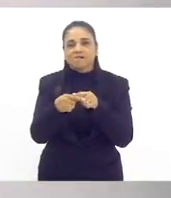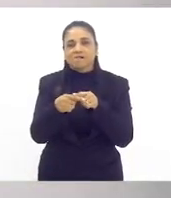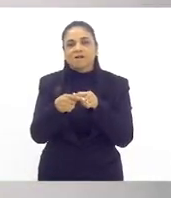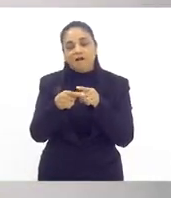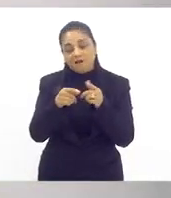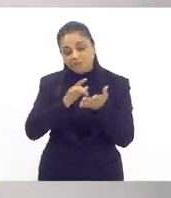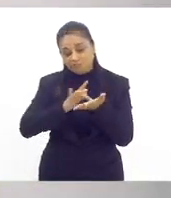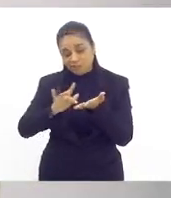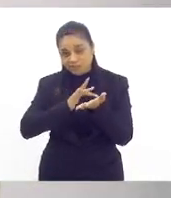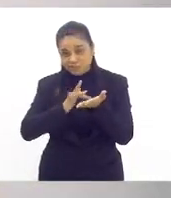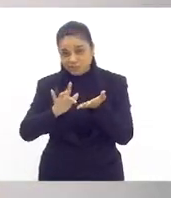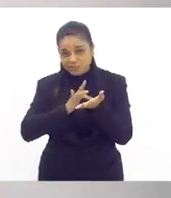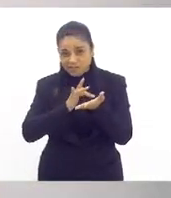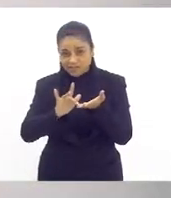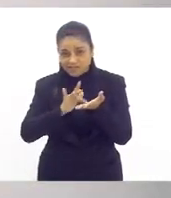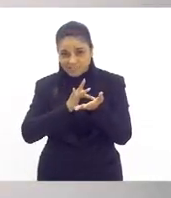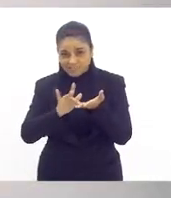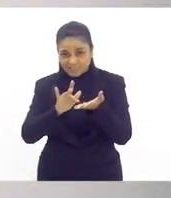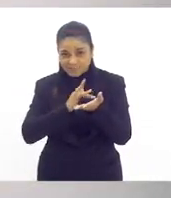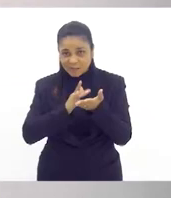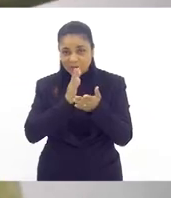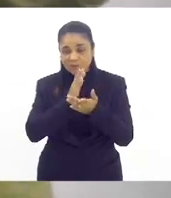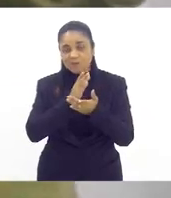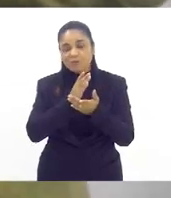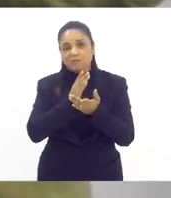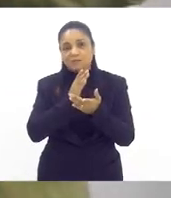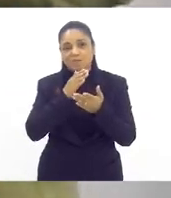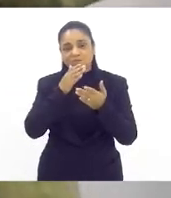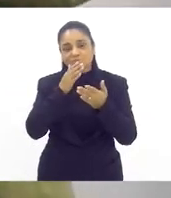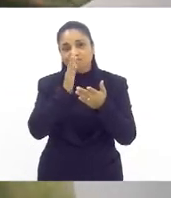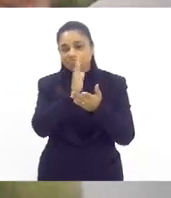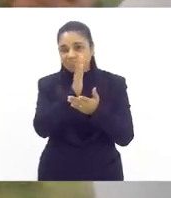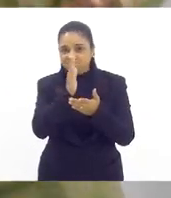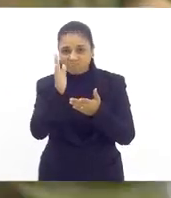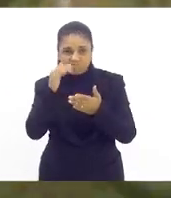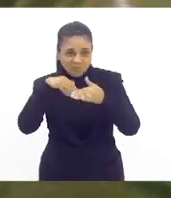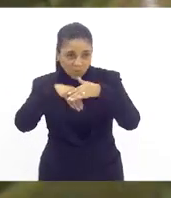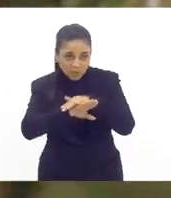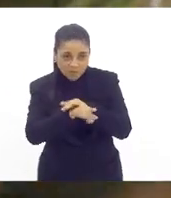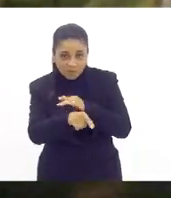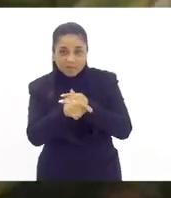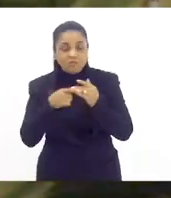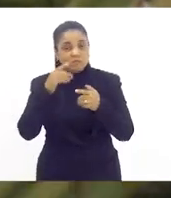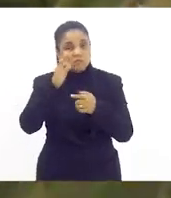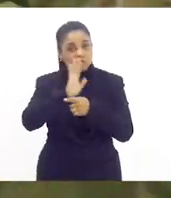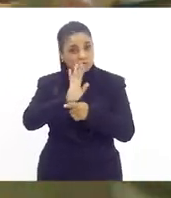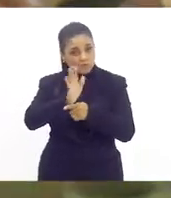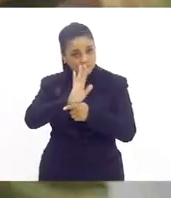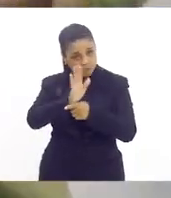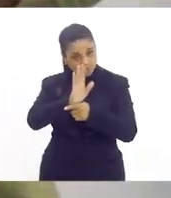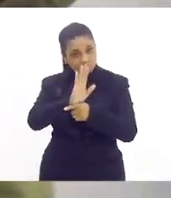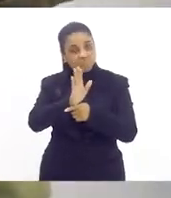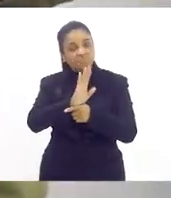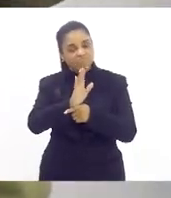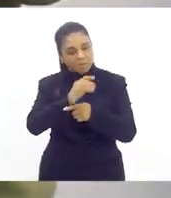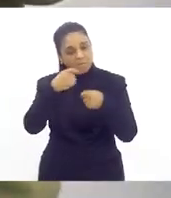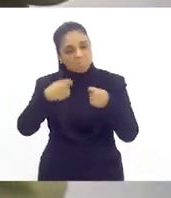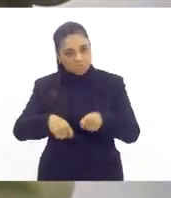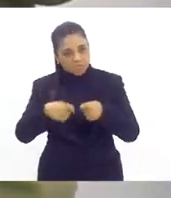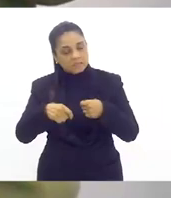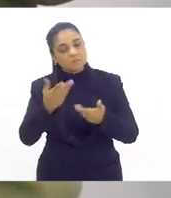digitalização de acervos porque a gente precisa pensar que esses filmes são feitos Eles também precisam